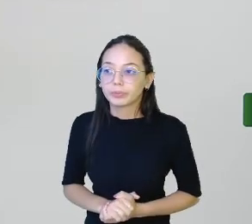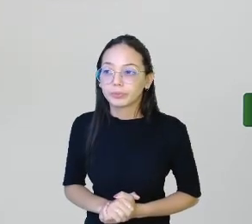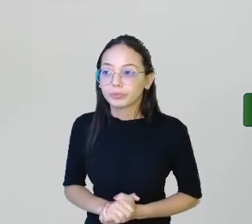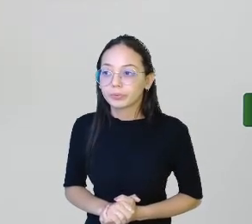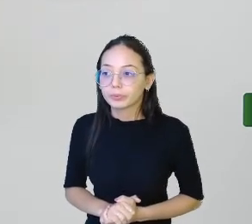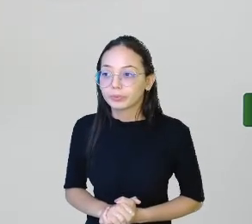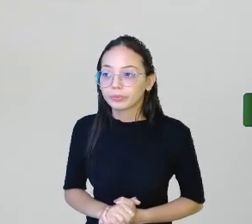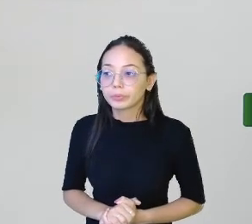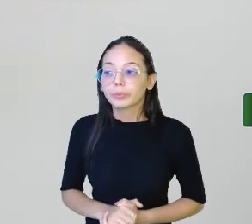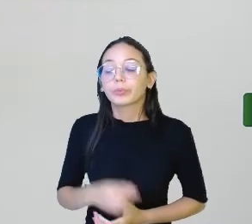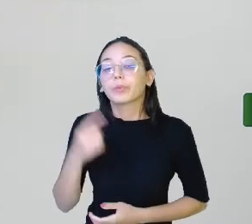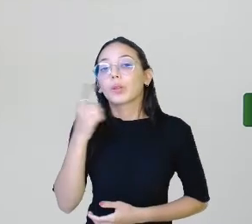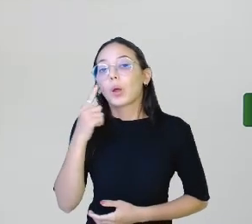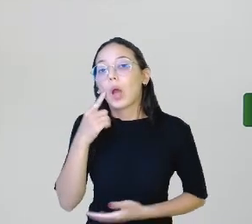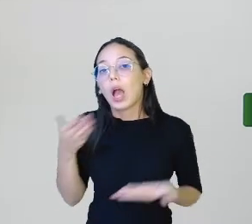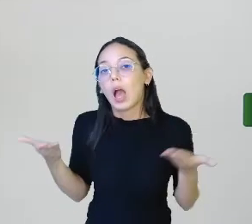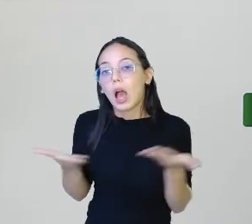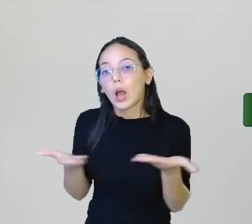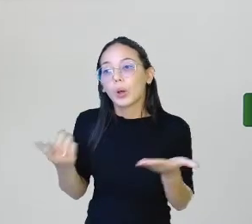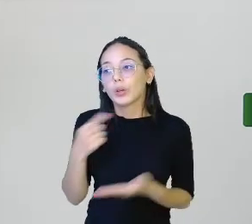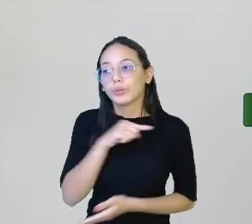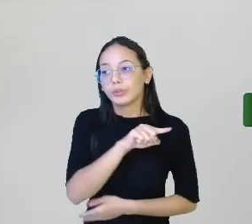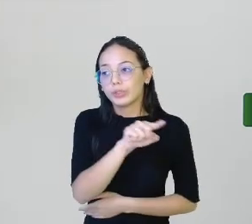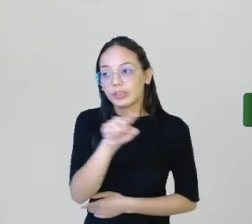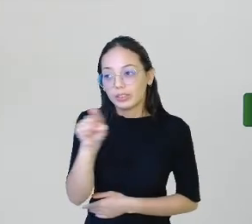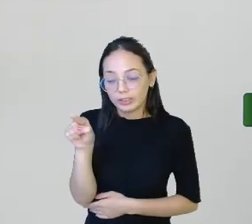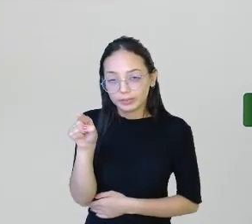Eita, agora é com você.